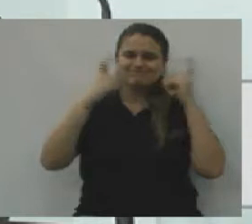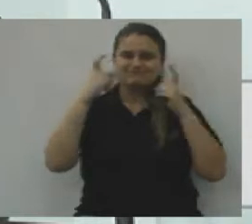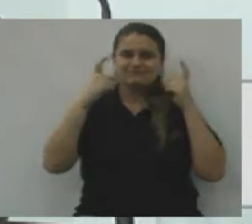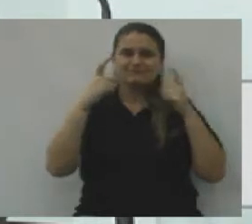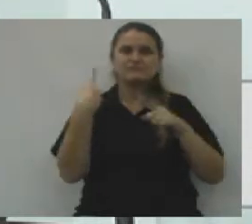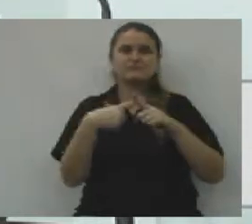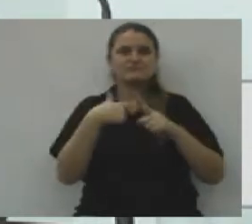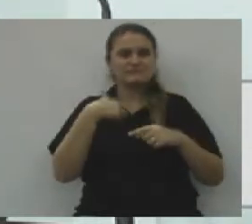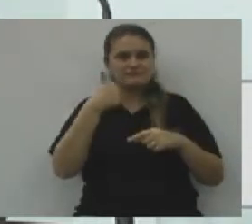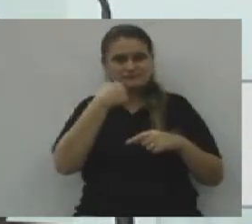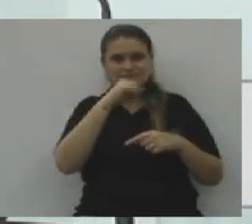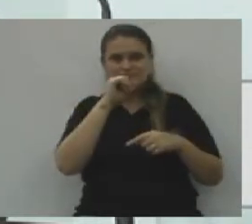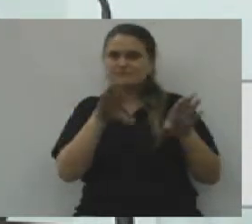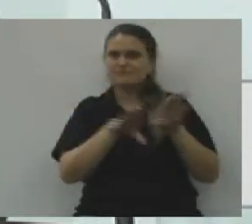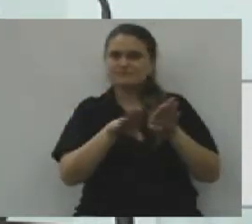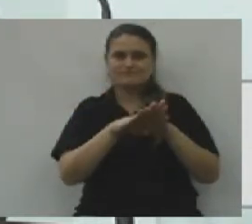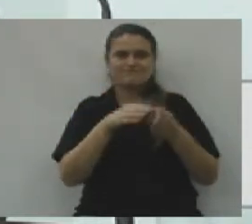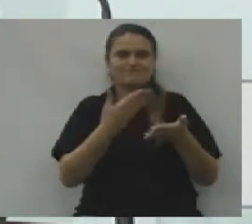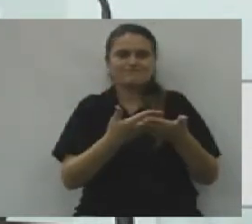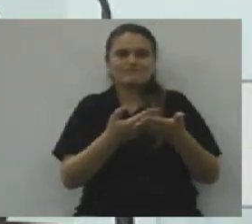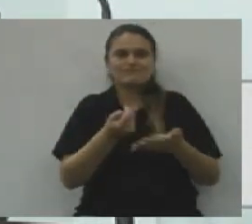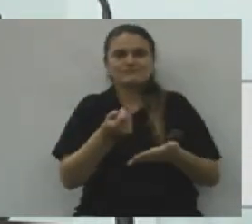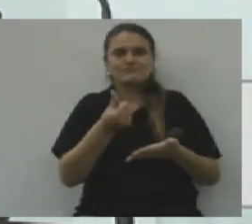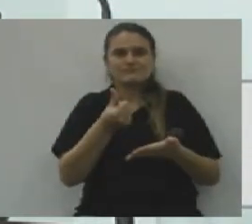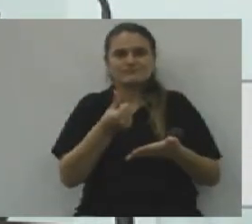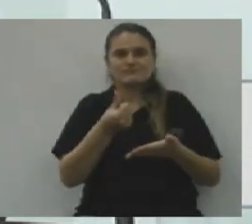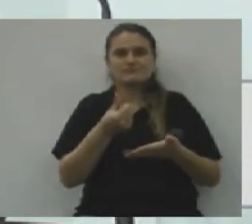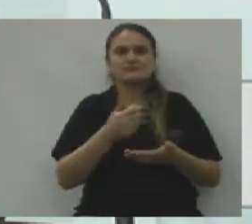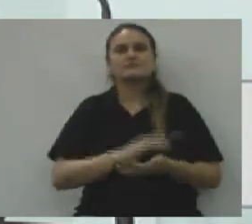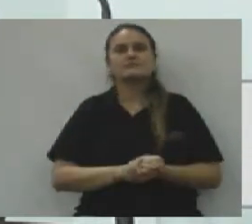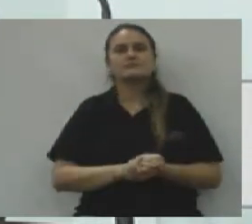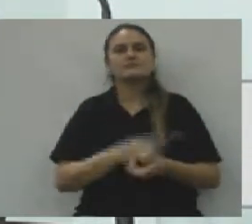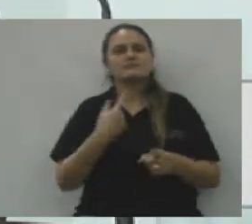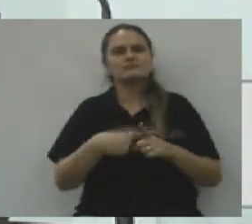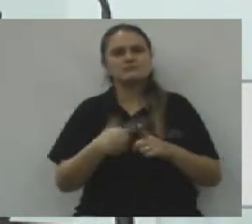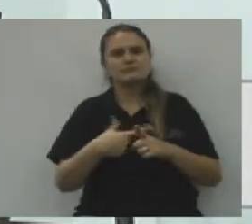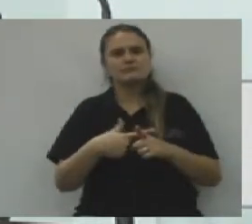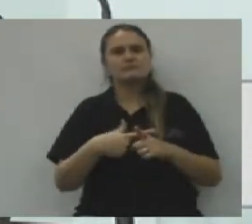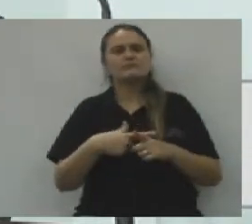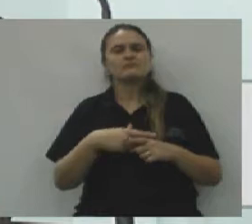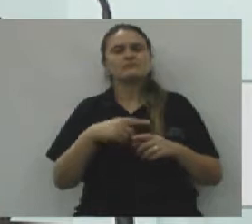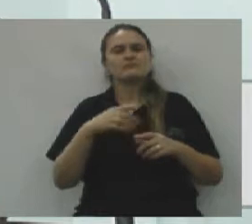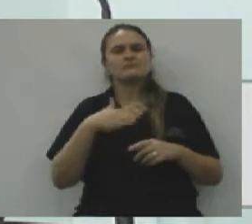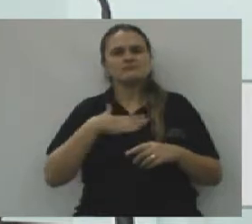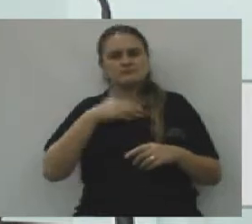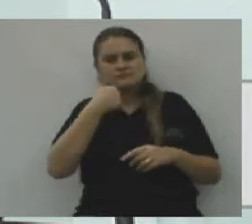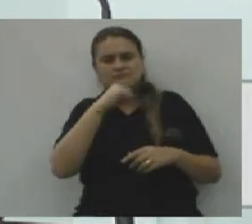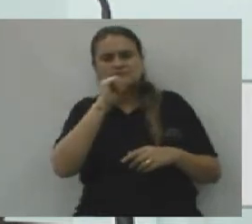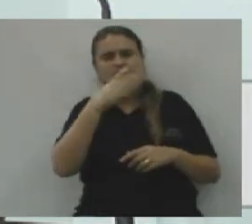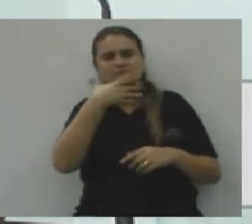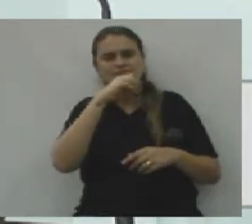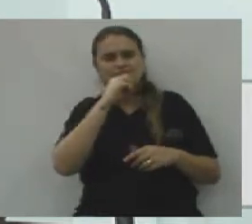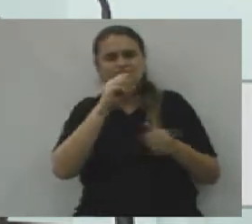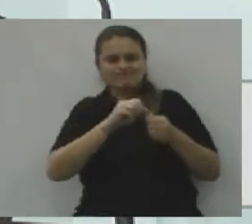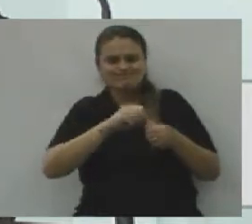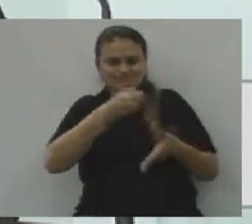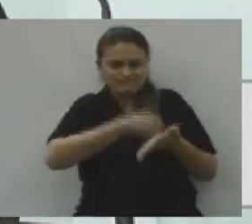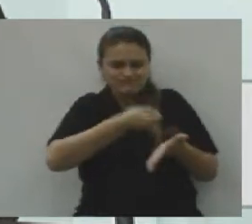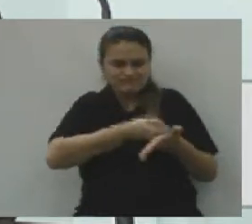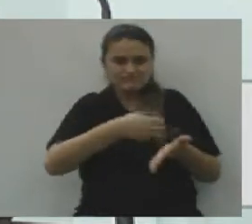ano primário, na época, aonde fizeram com que os filhos tivessem a condição de estudo.